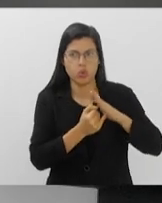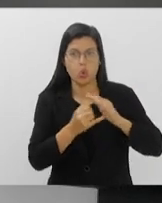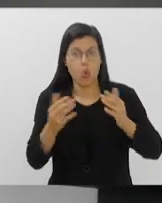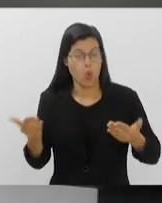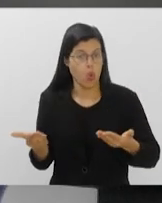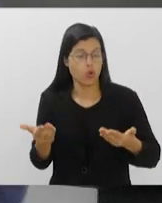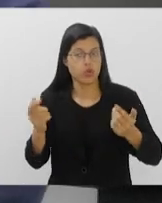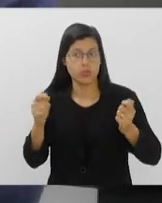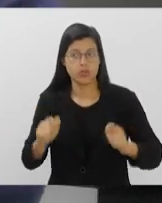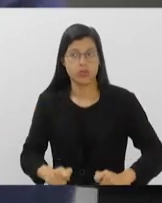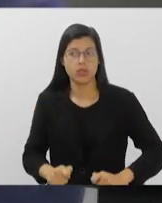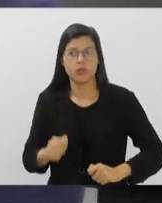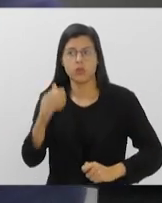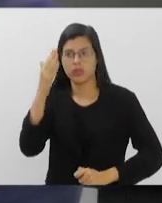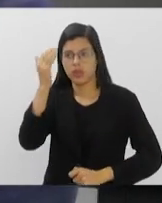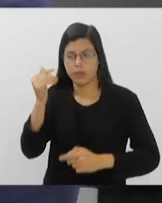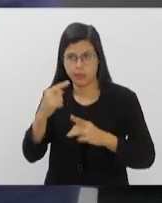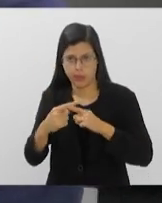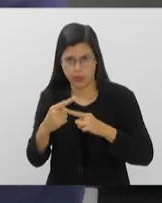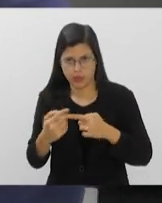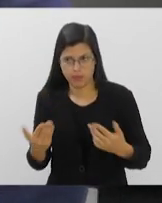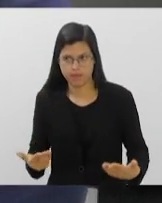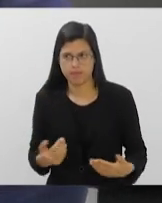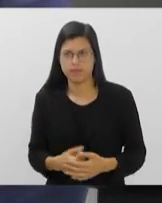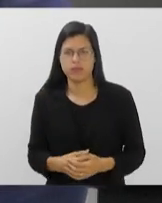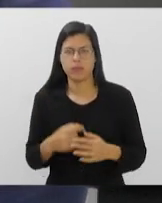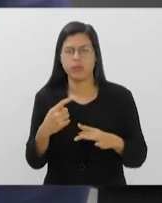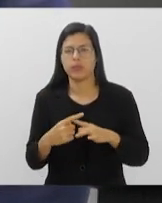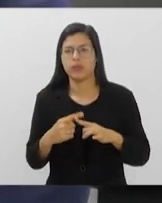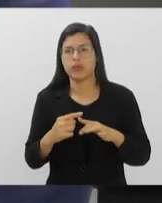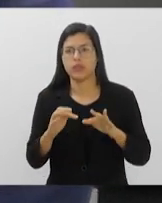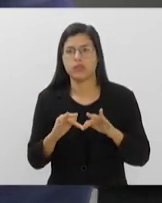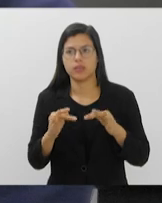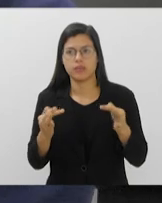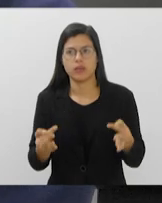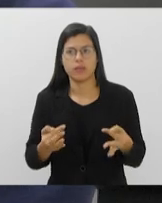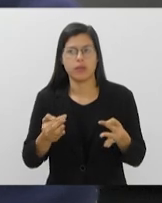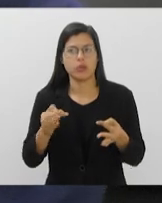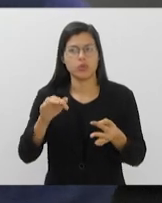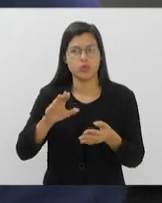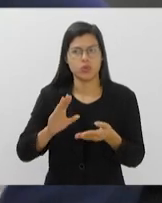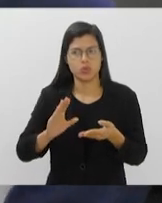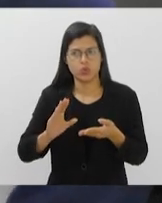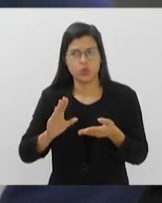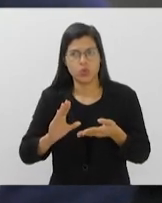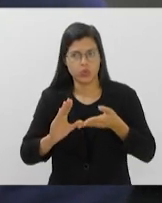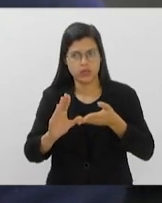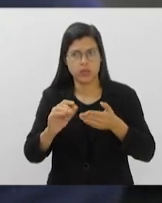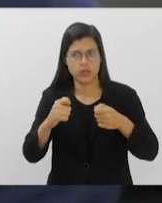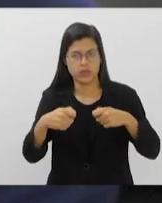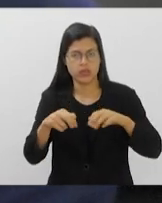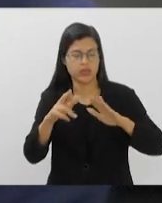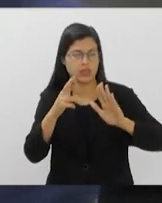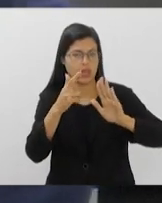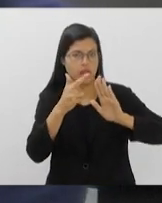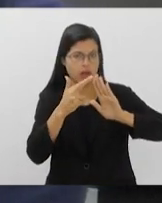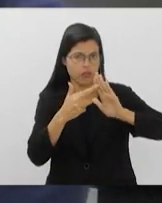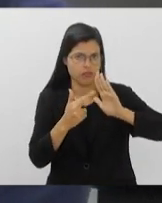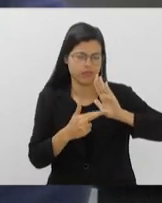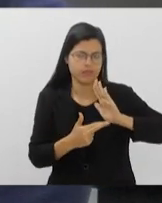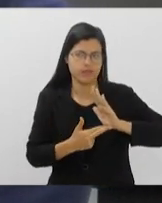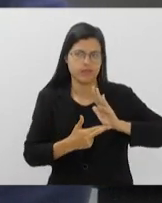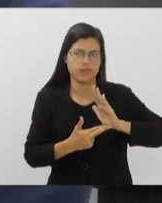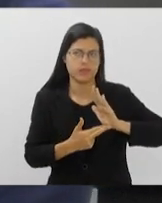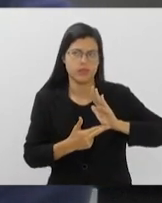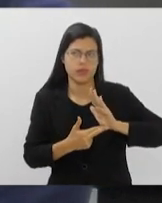possível você sabe por gente porque simplesmente os conselhos tem que regulamentar isso